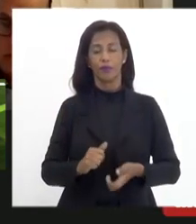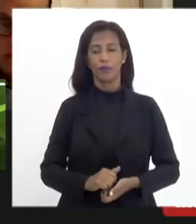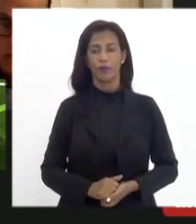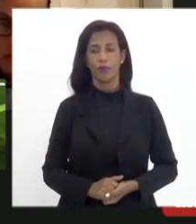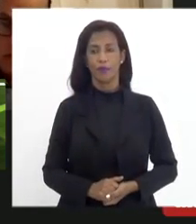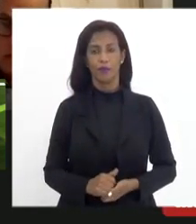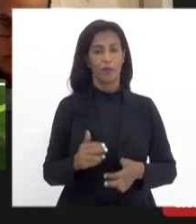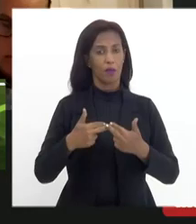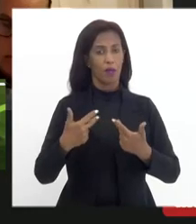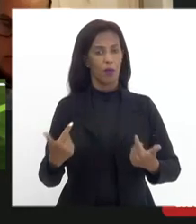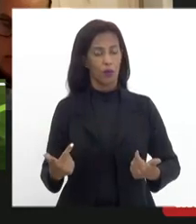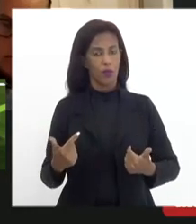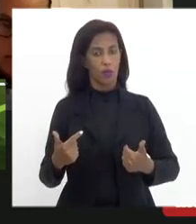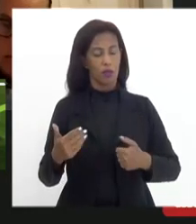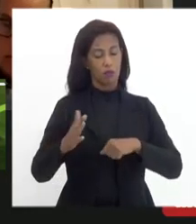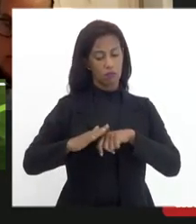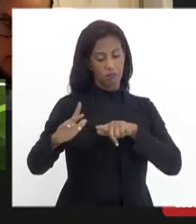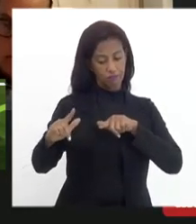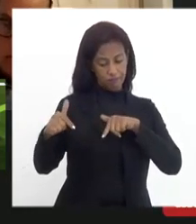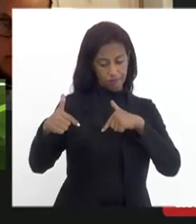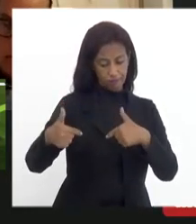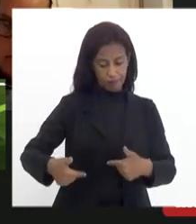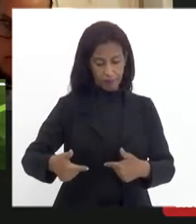coisa que faz